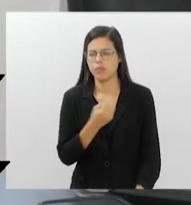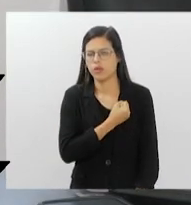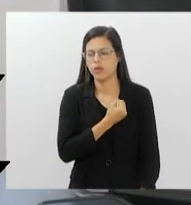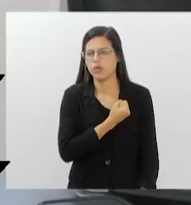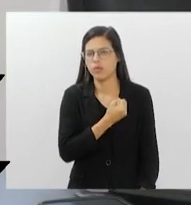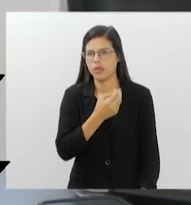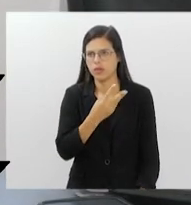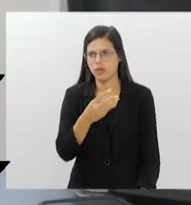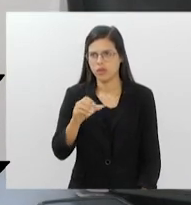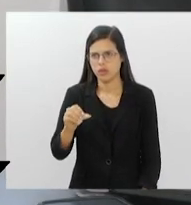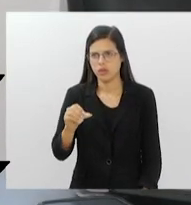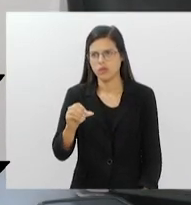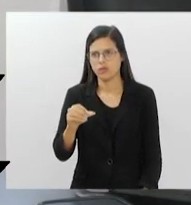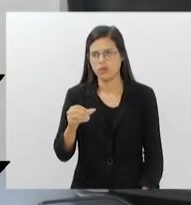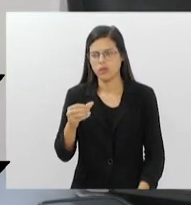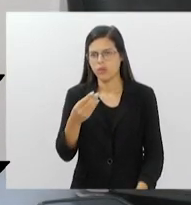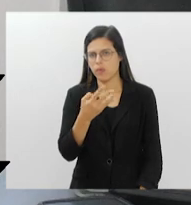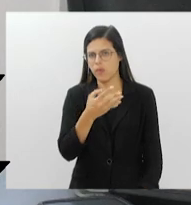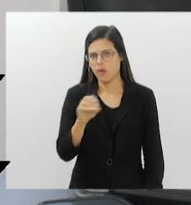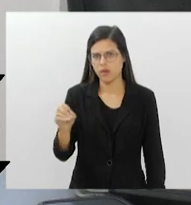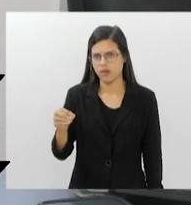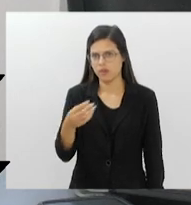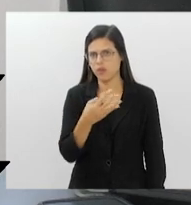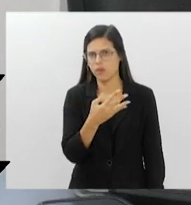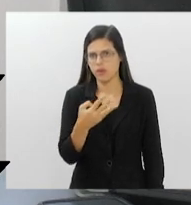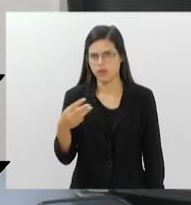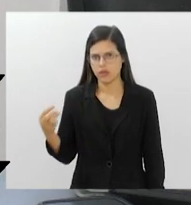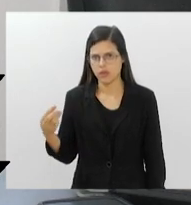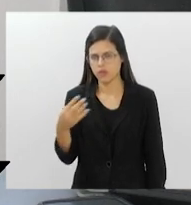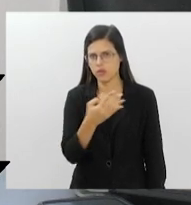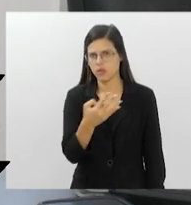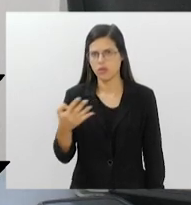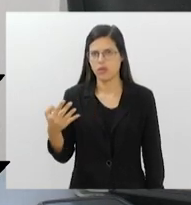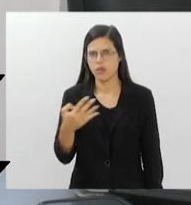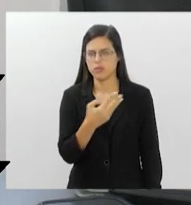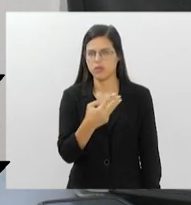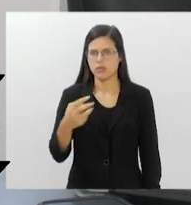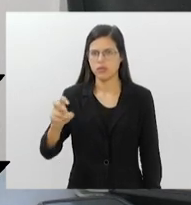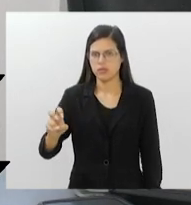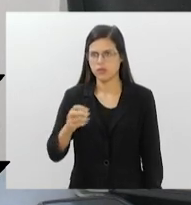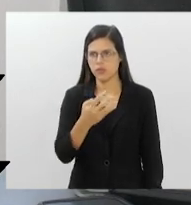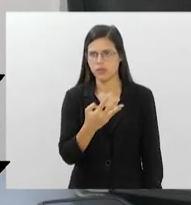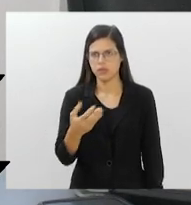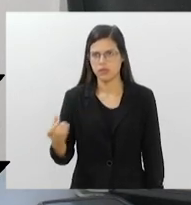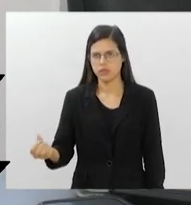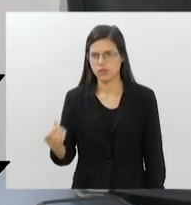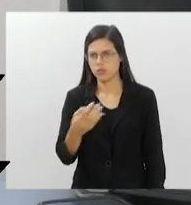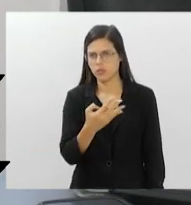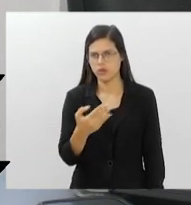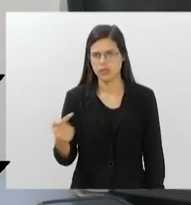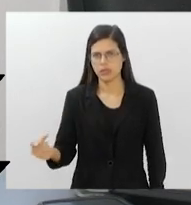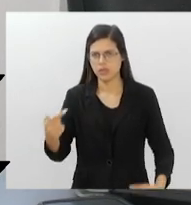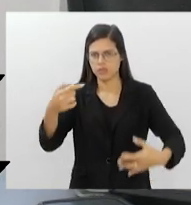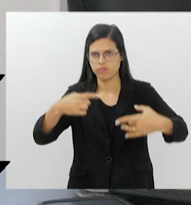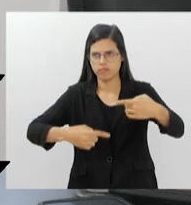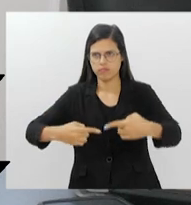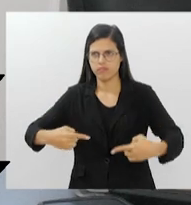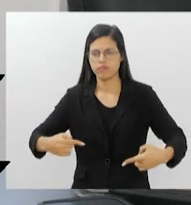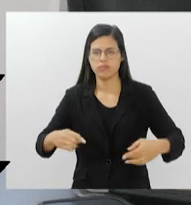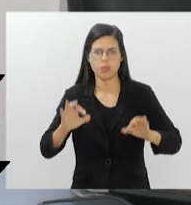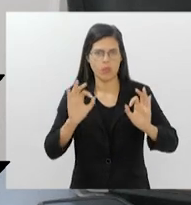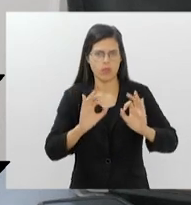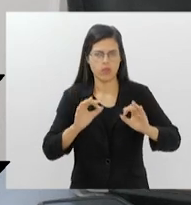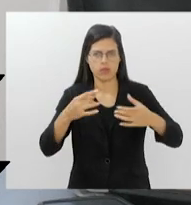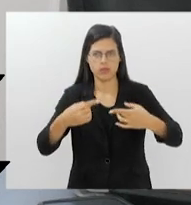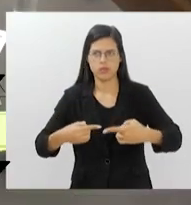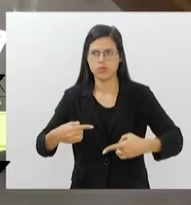39 39 40 43 44 45 46 e 47 em discussão não havendo